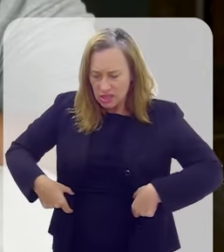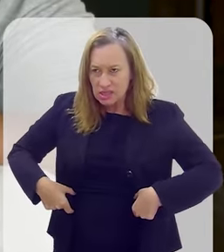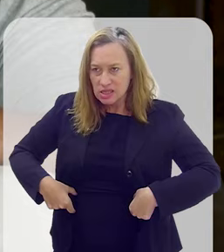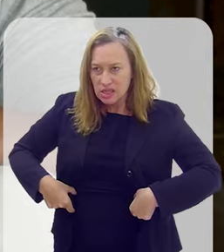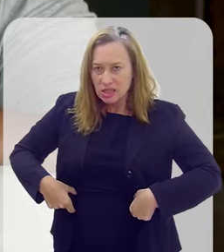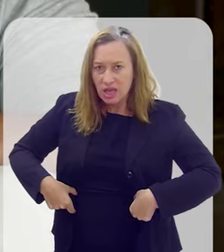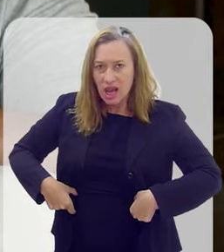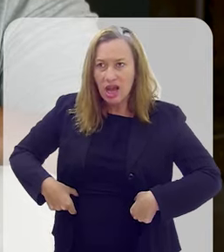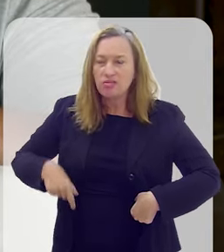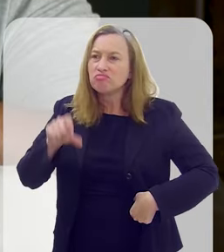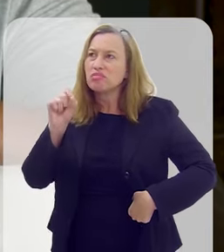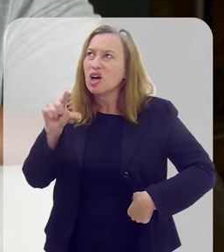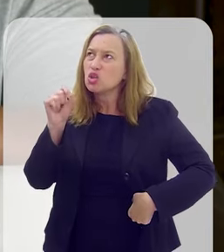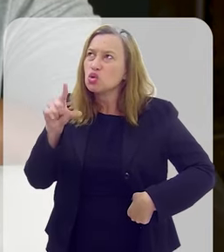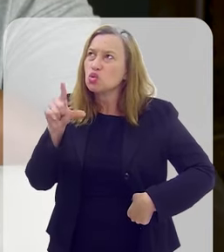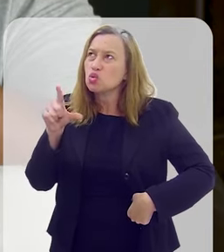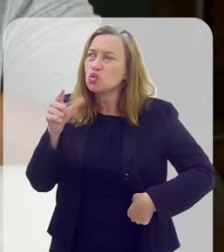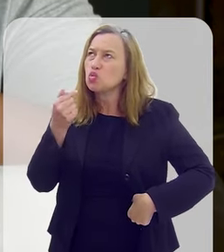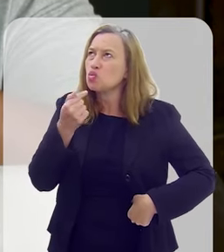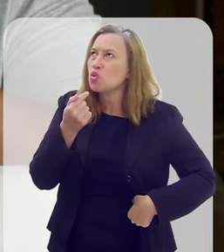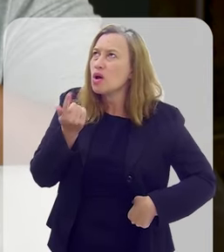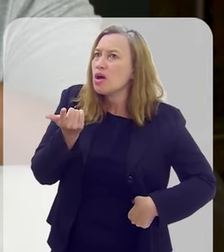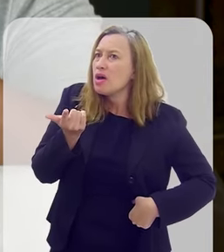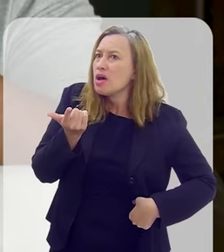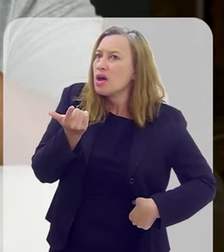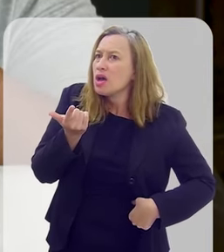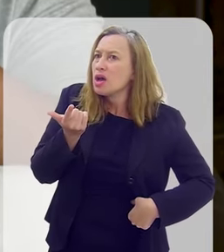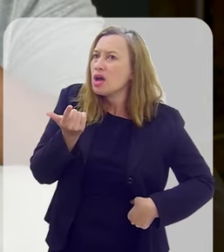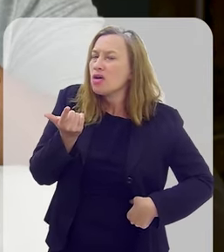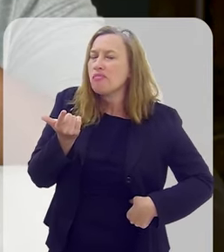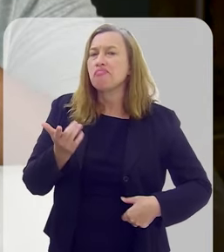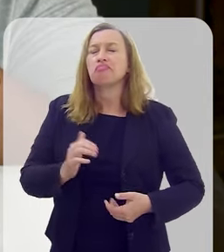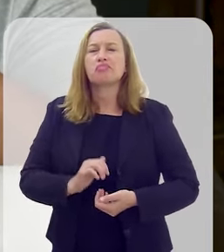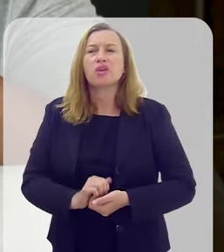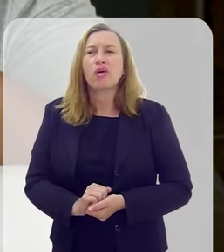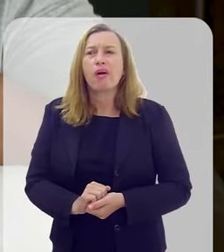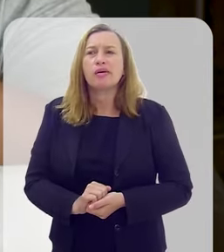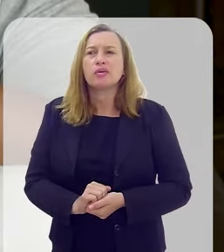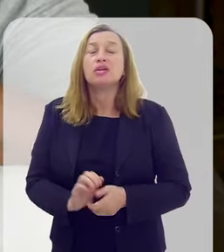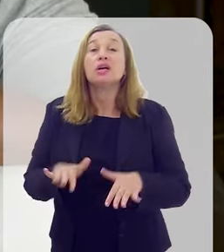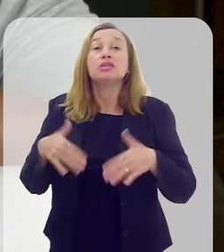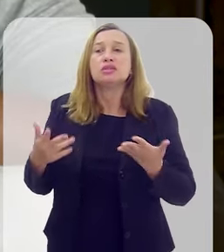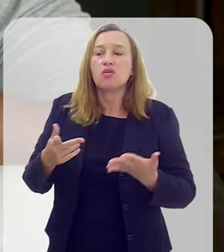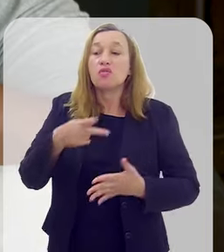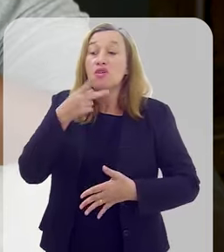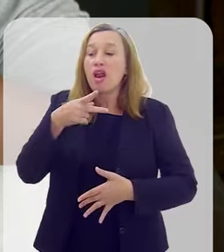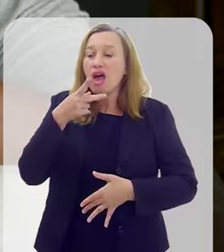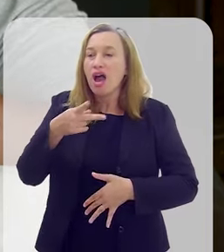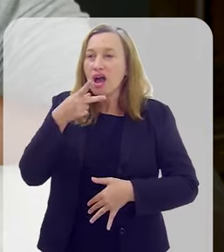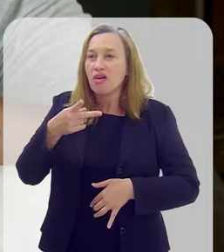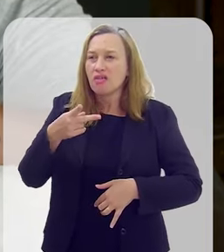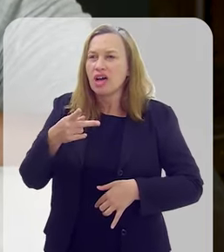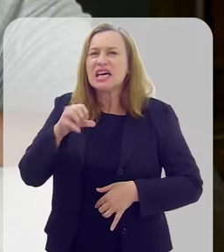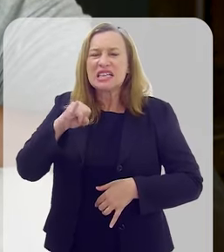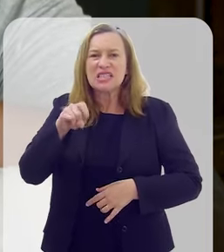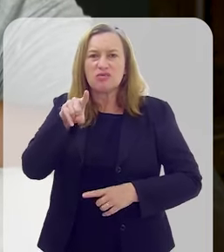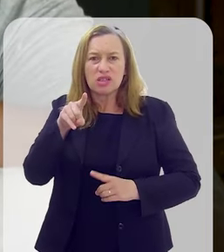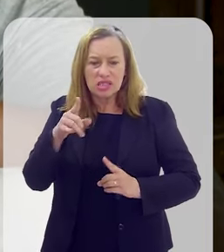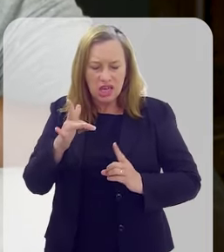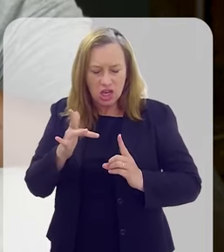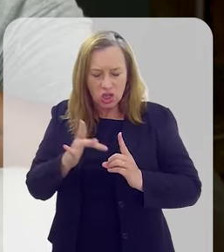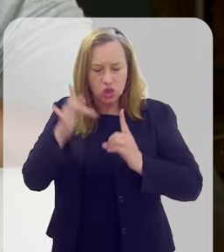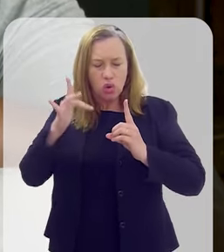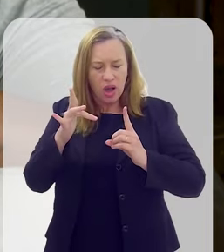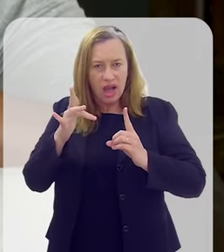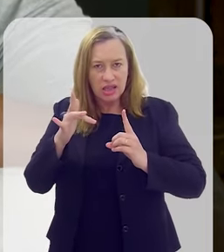azul com tipo não é bem um pompom mas com uma umas mechas caídas né então dizia a palavra que se